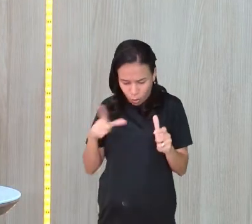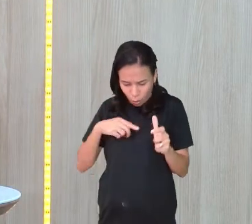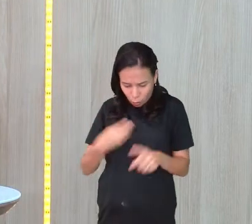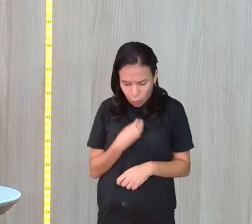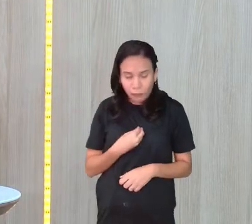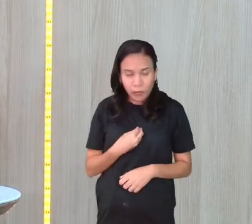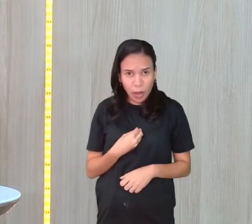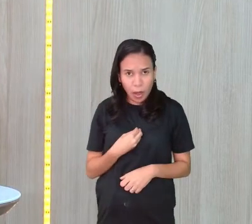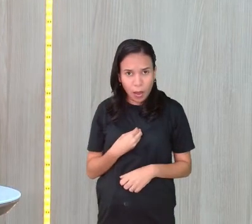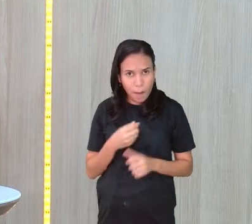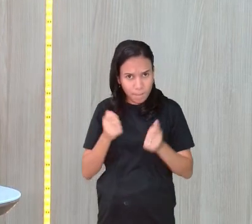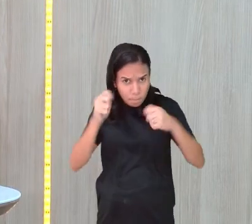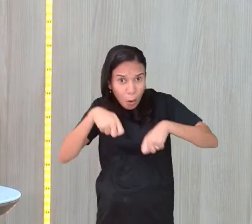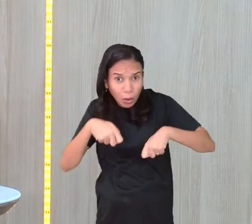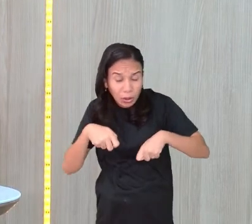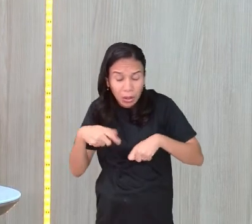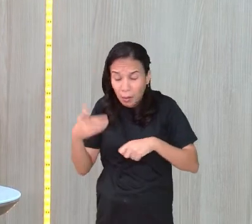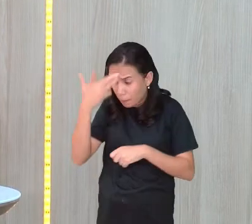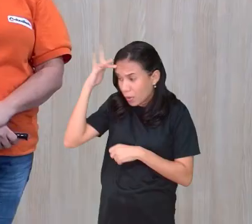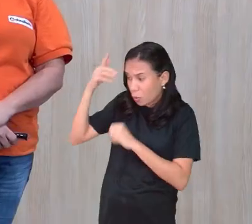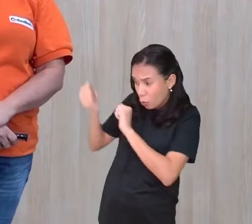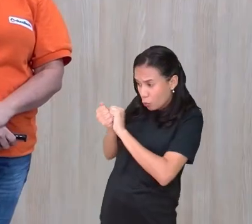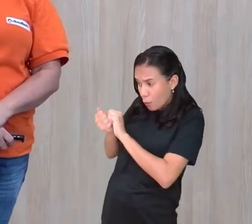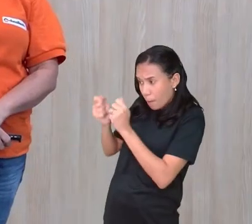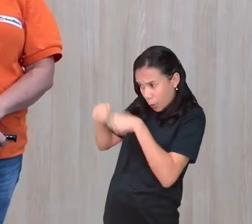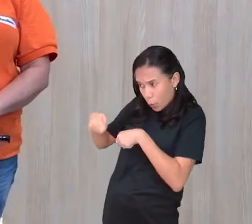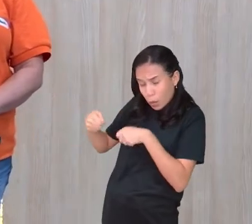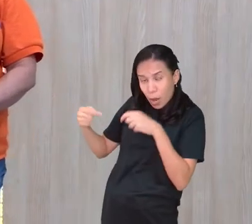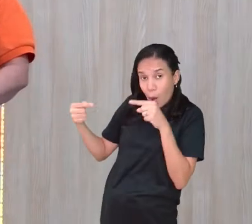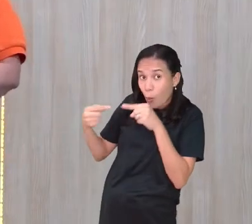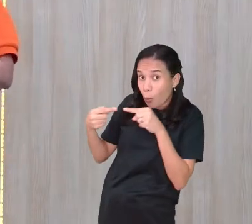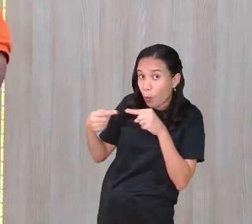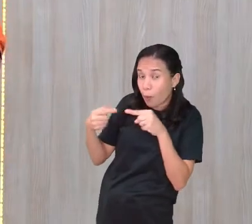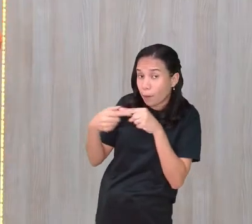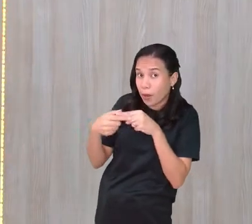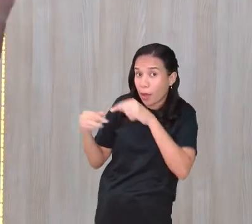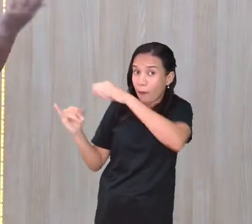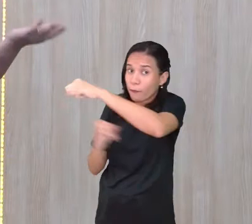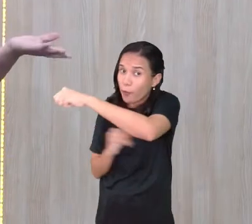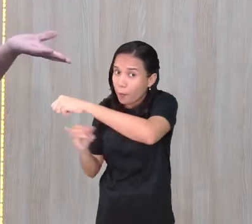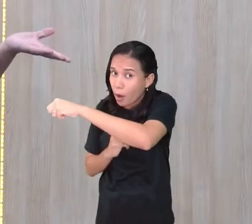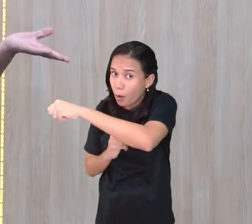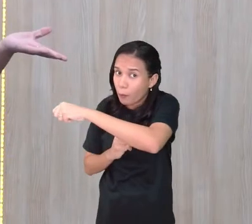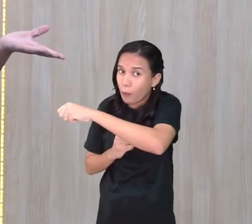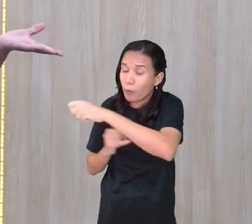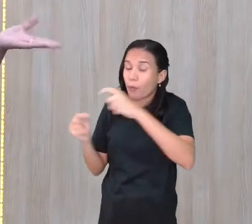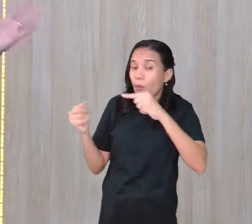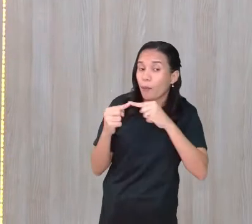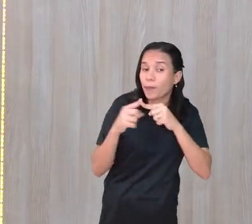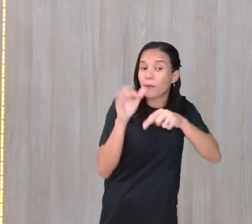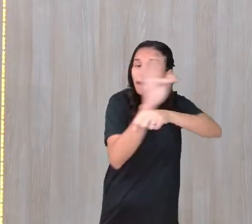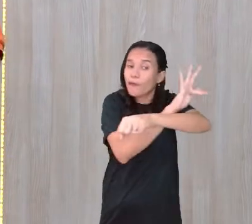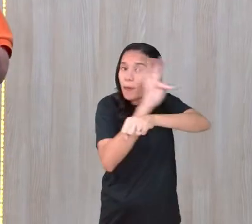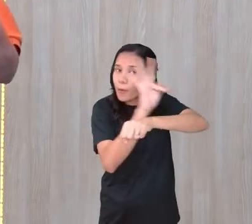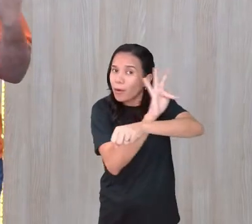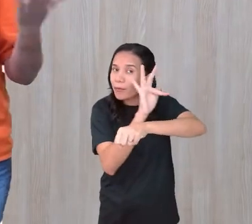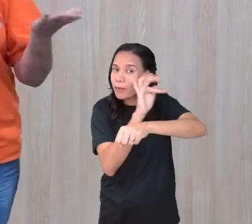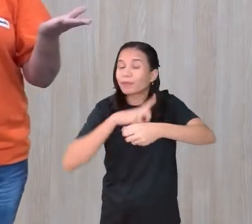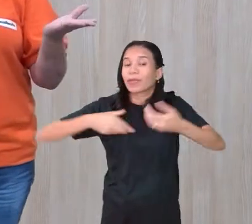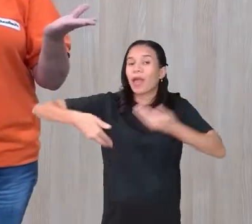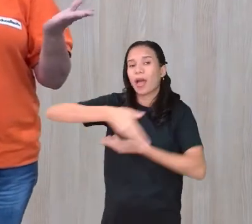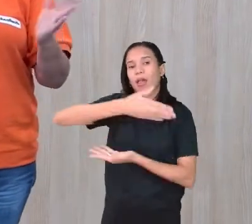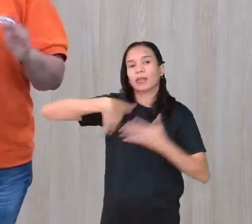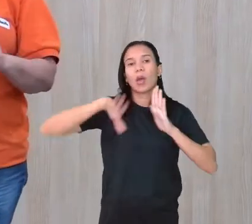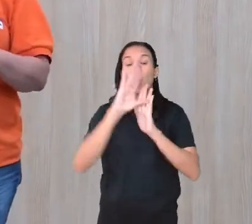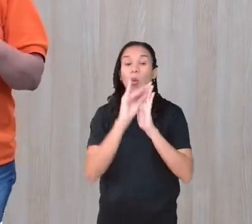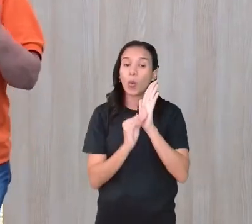quem estamos. Não é isso, Adriana? Isso, professora Isabel. Isso torna as relações mais leves, não é? O conteúdo